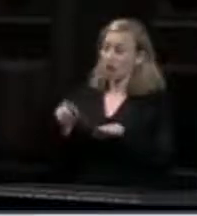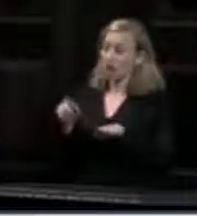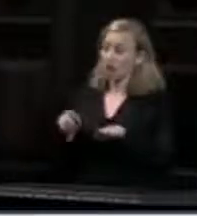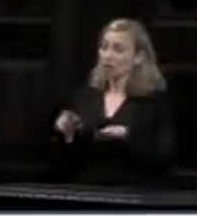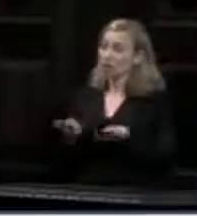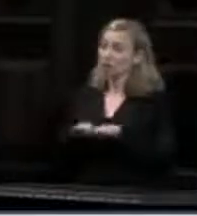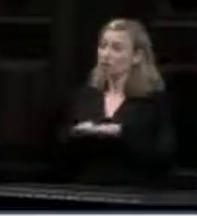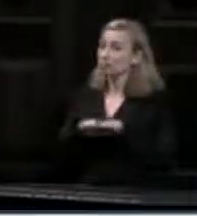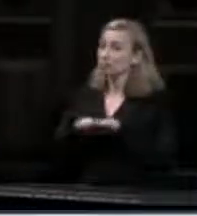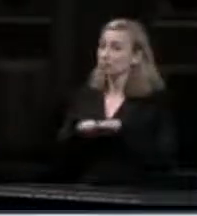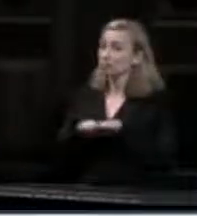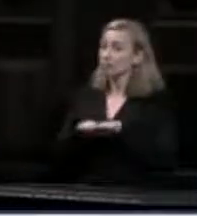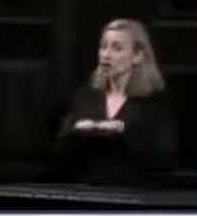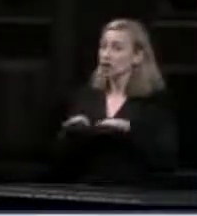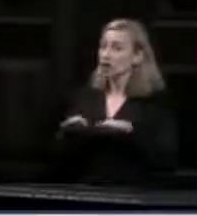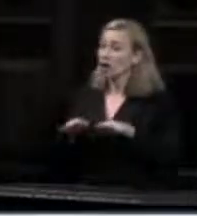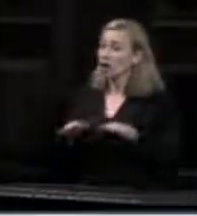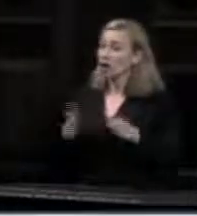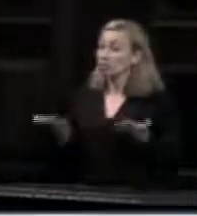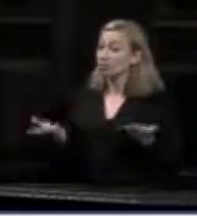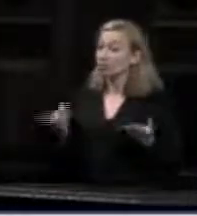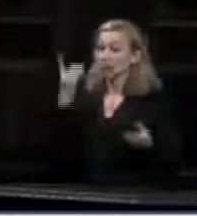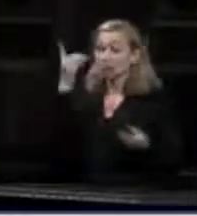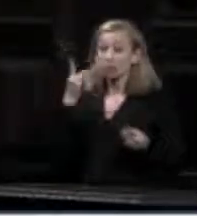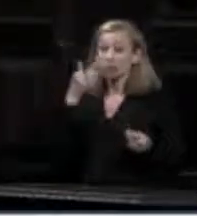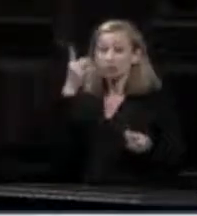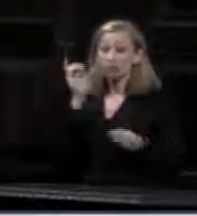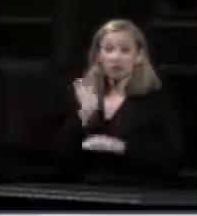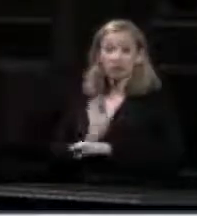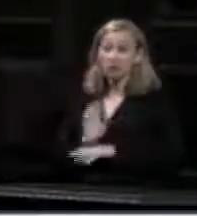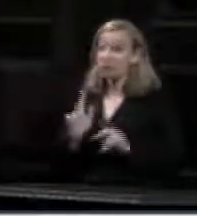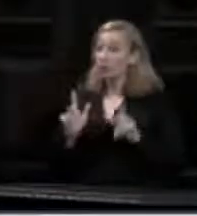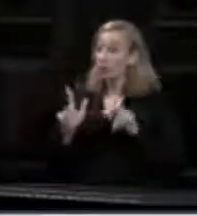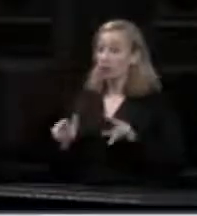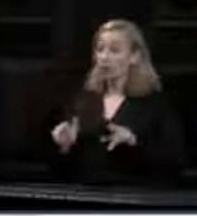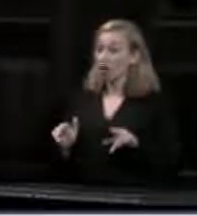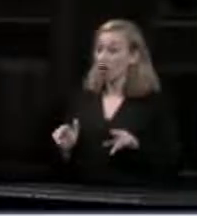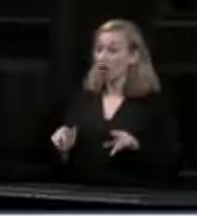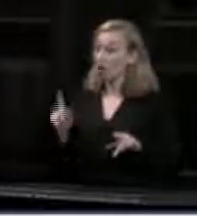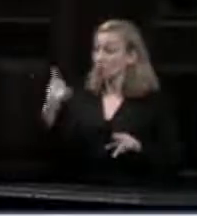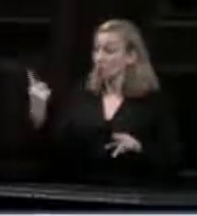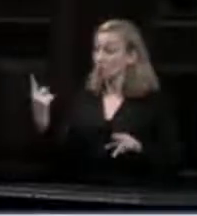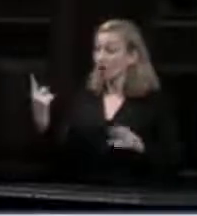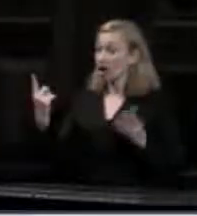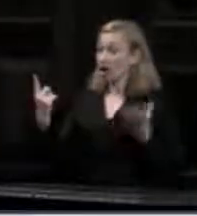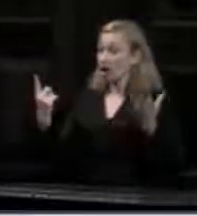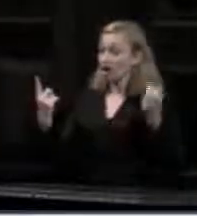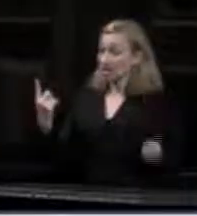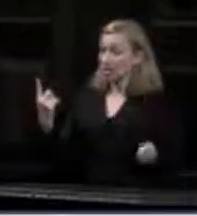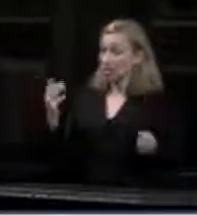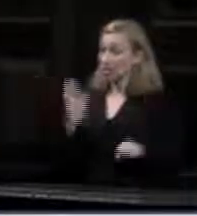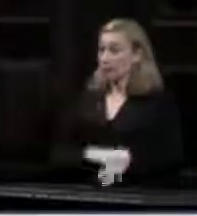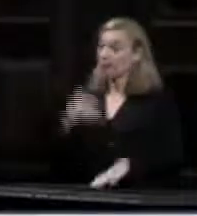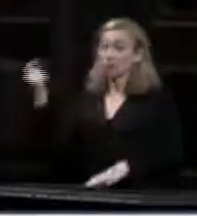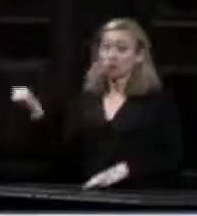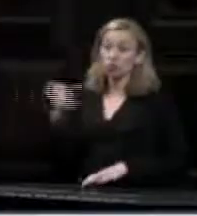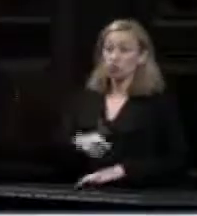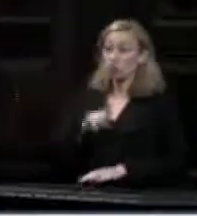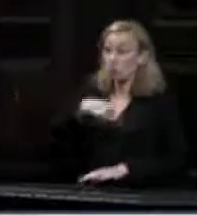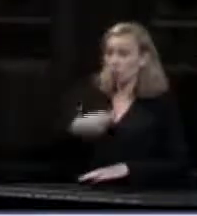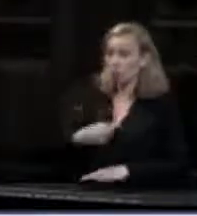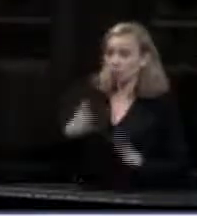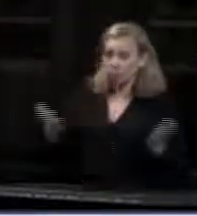primeiro momento de desorganização hoje 70% dos eleitores